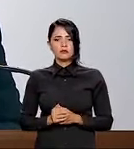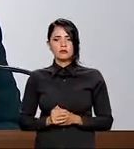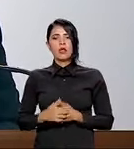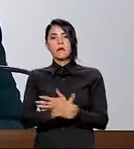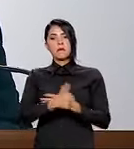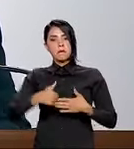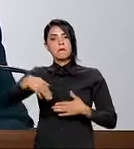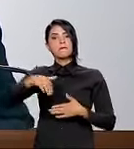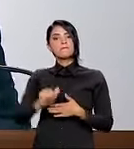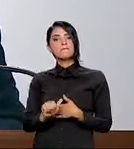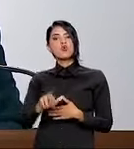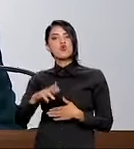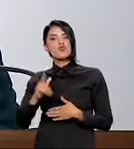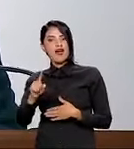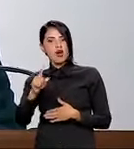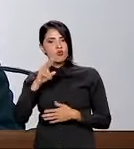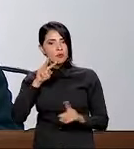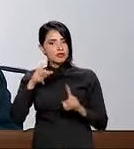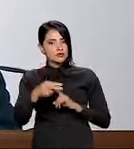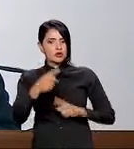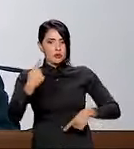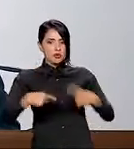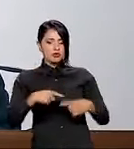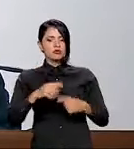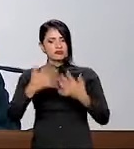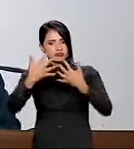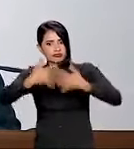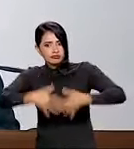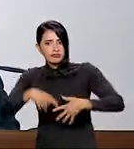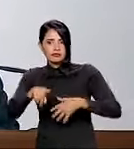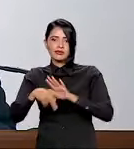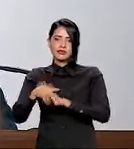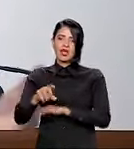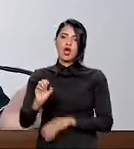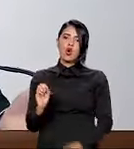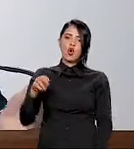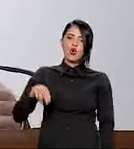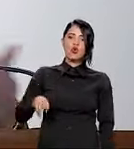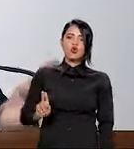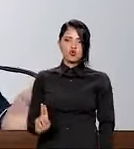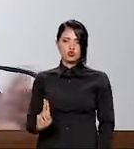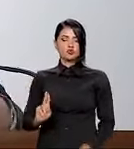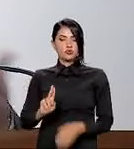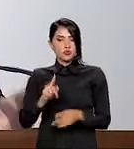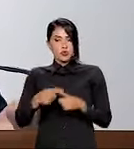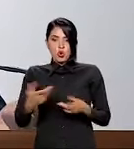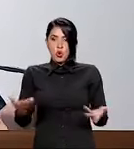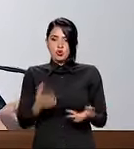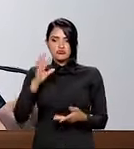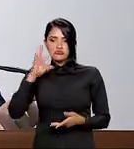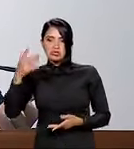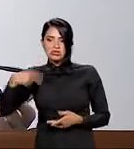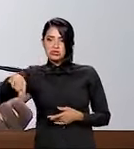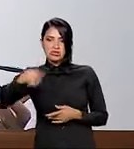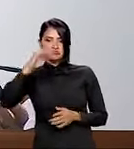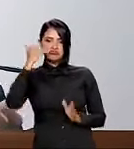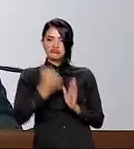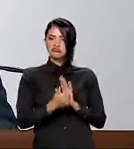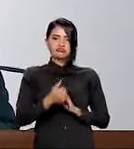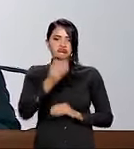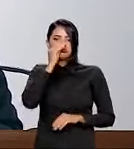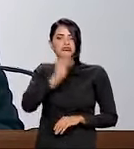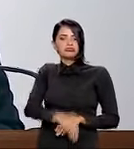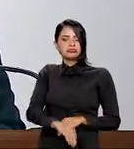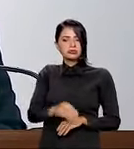eu diria até do ponto de vista político, ao funcionamento da ONU. Porque hoje a gente decide as coisas e ninguém cumpre.